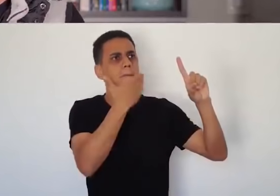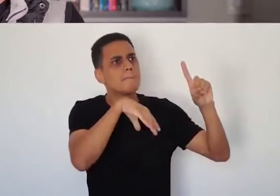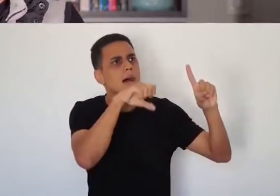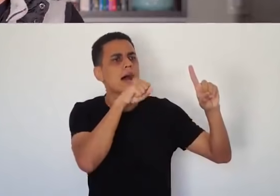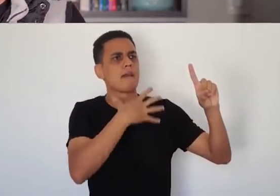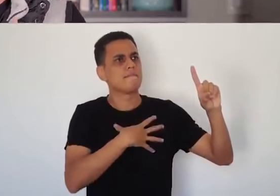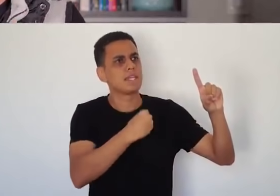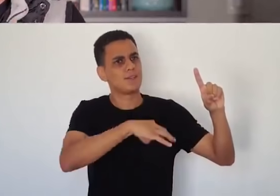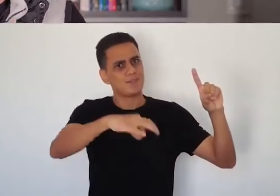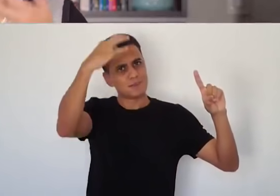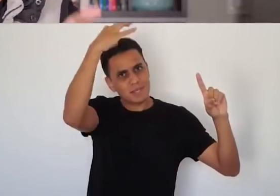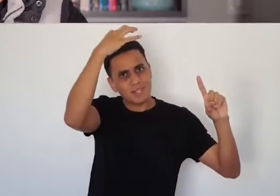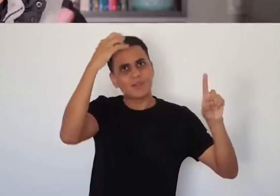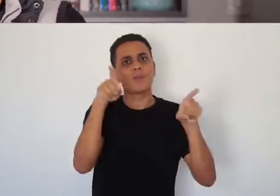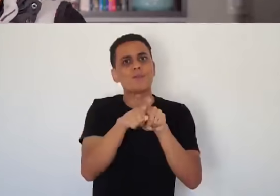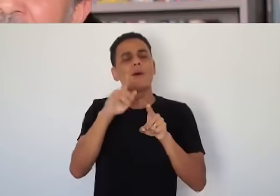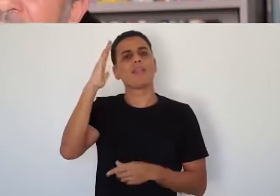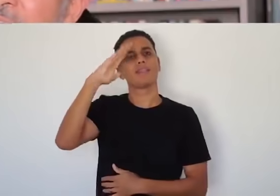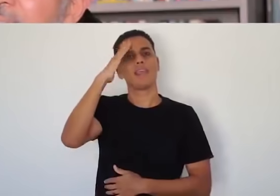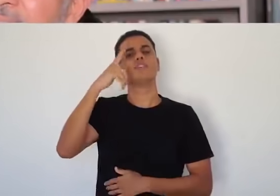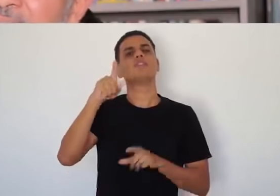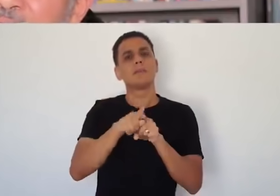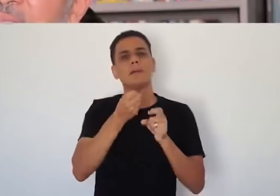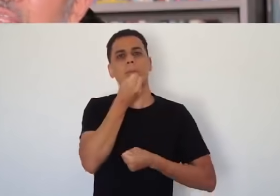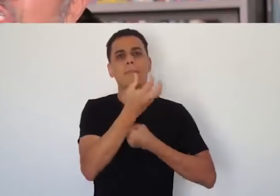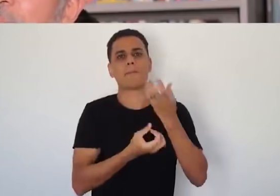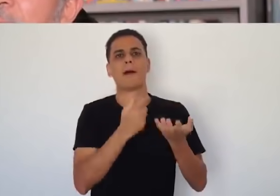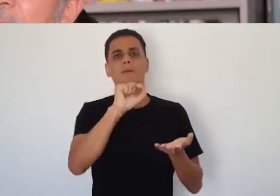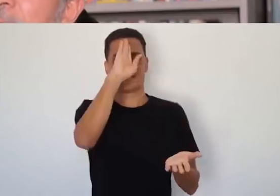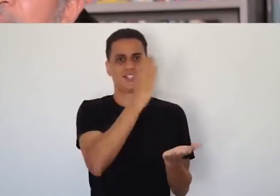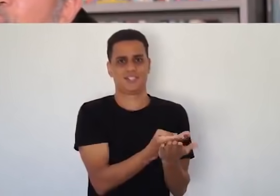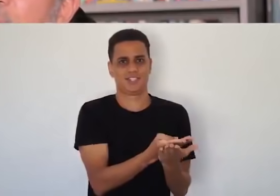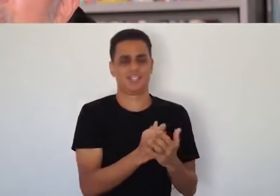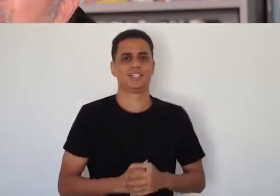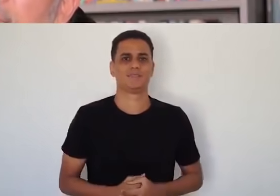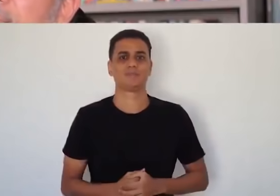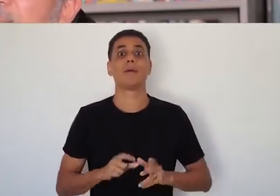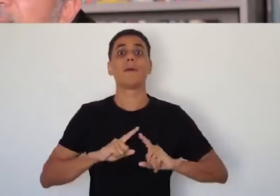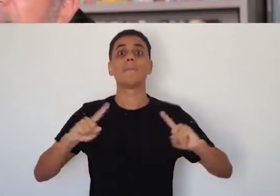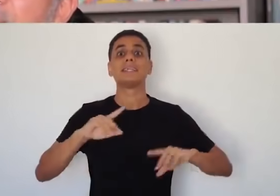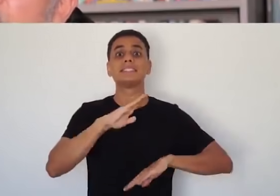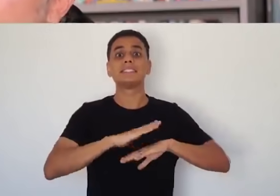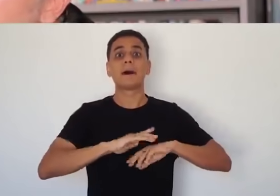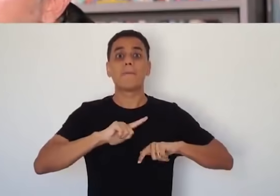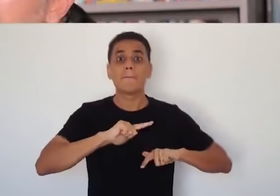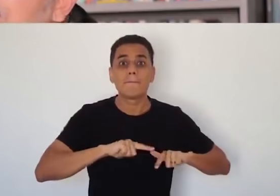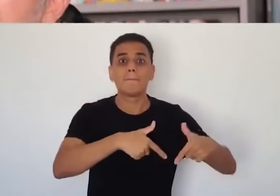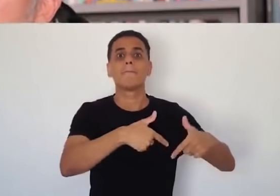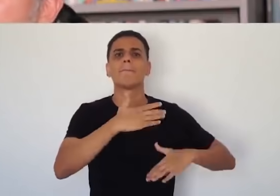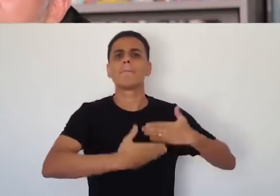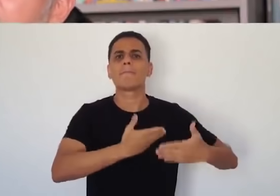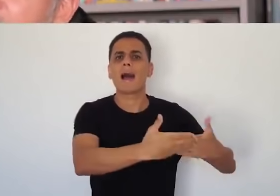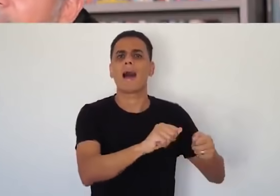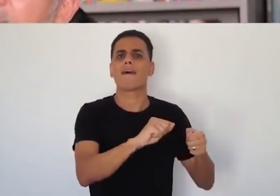essa epístola, e aí chegou até nós, elas já estão dentro de uma influência que não é só judaica,